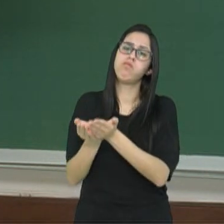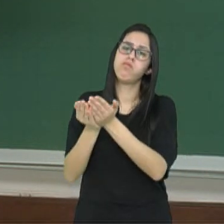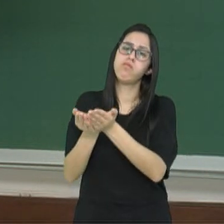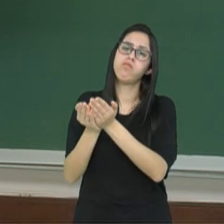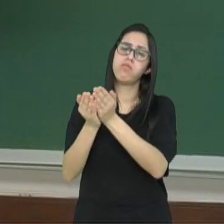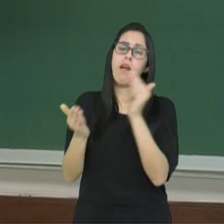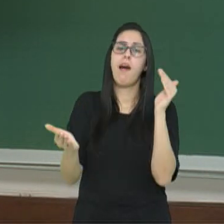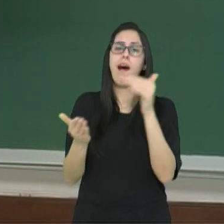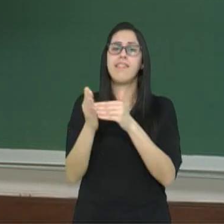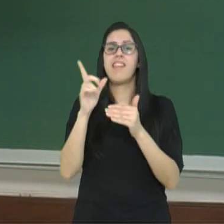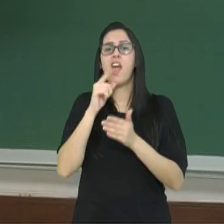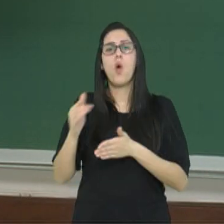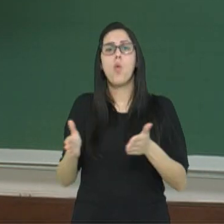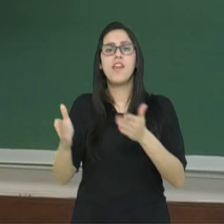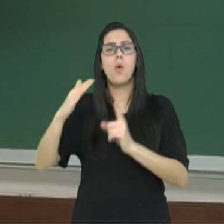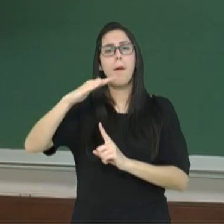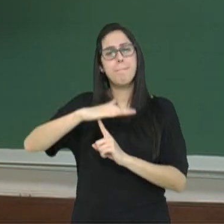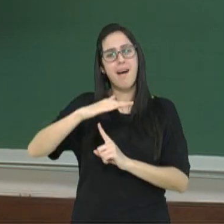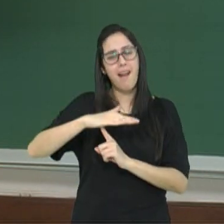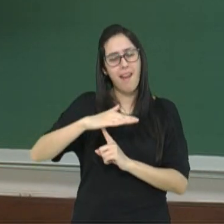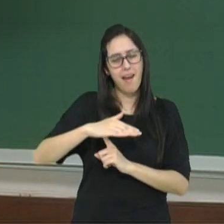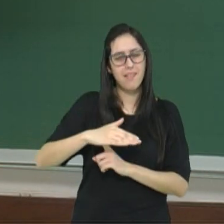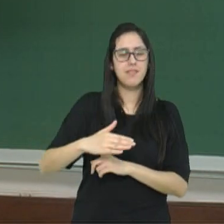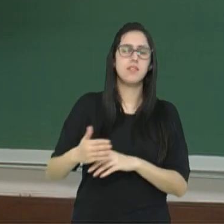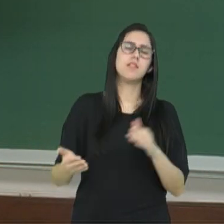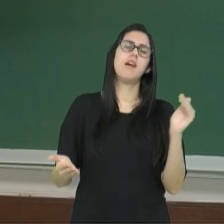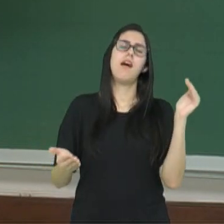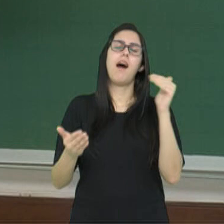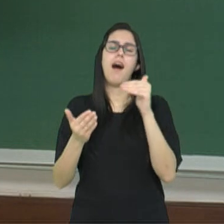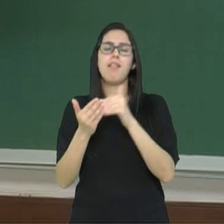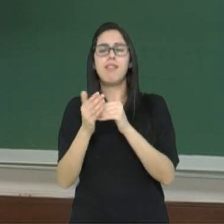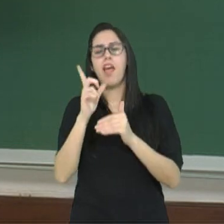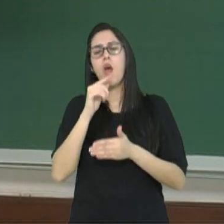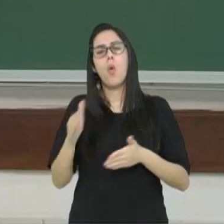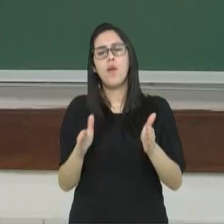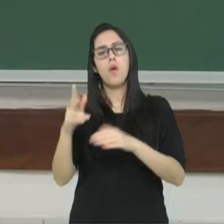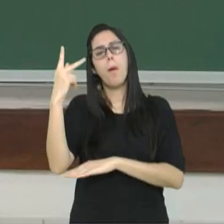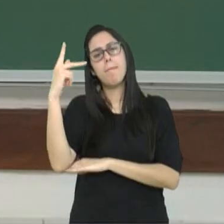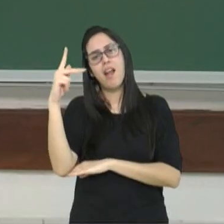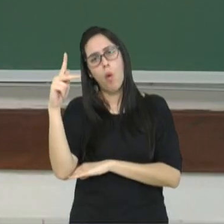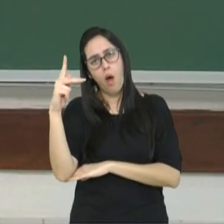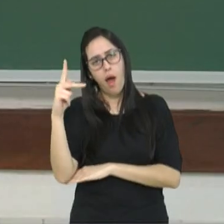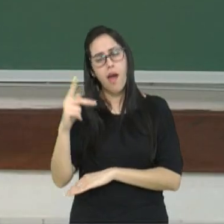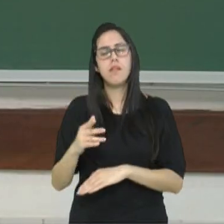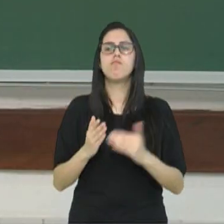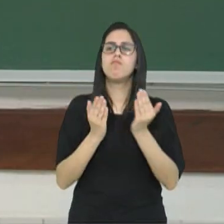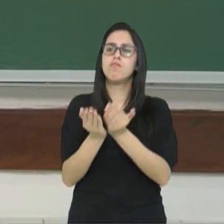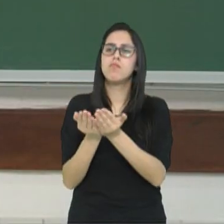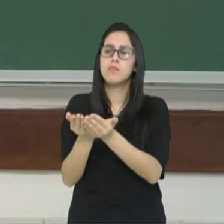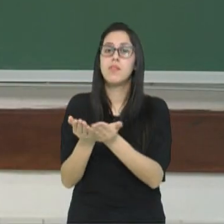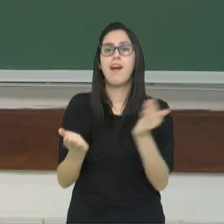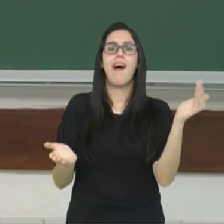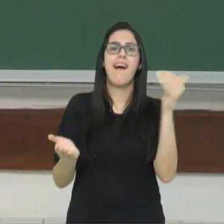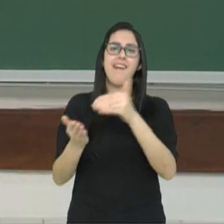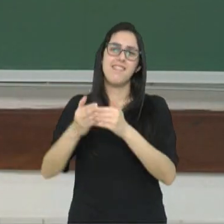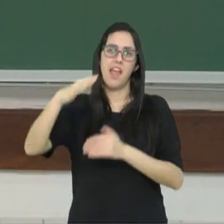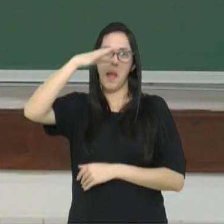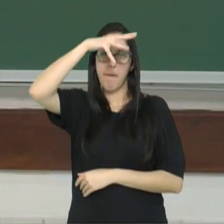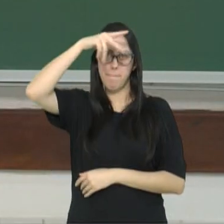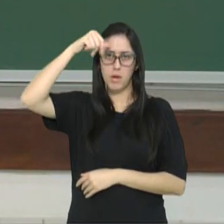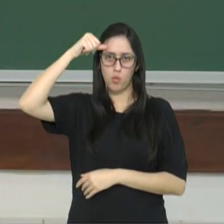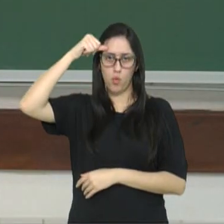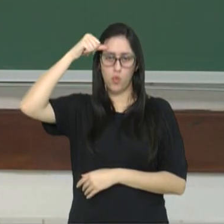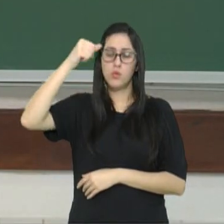Paraná, atravessar o Rio Paraguai, até chegar aí mais próximo à região de Cuiabá. Esse era o caminho